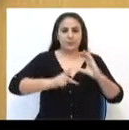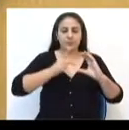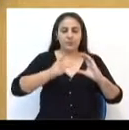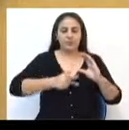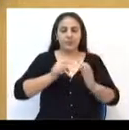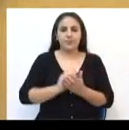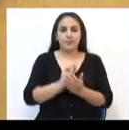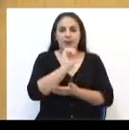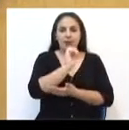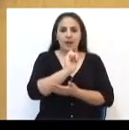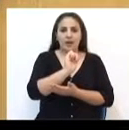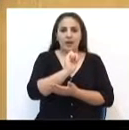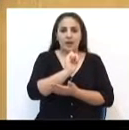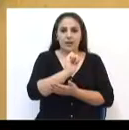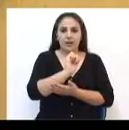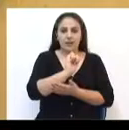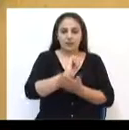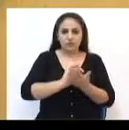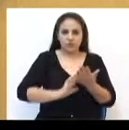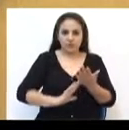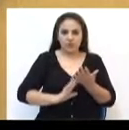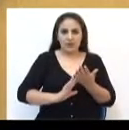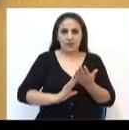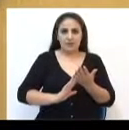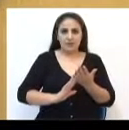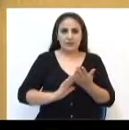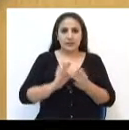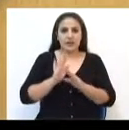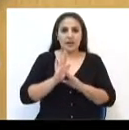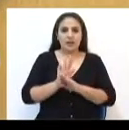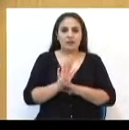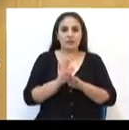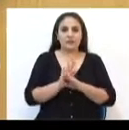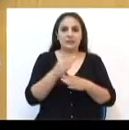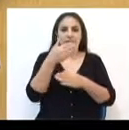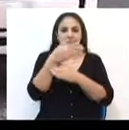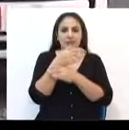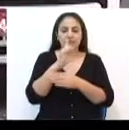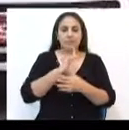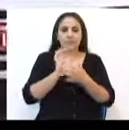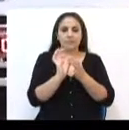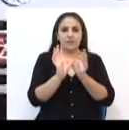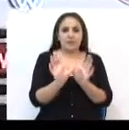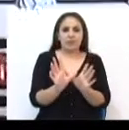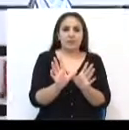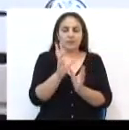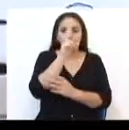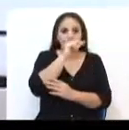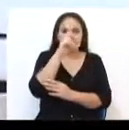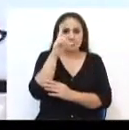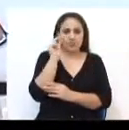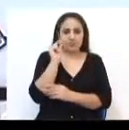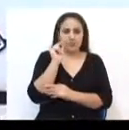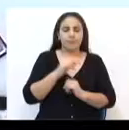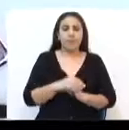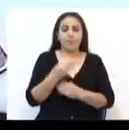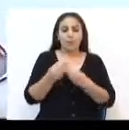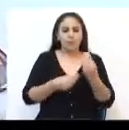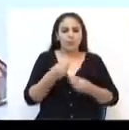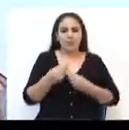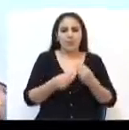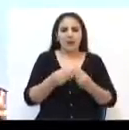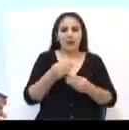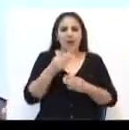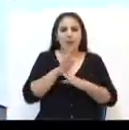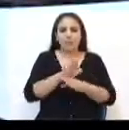A atividade de condutor auxiliar de táxi será permitida no município. O motorista auxiliar ele não era reconhecido pelo município,